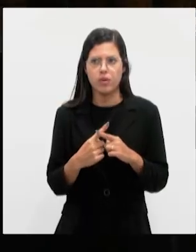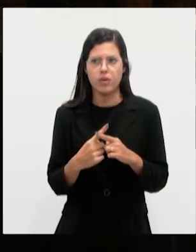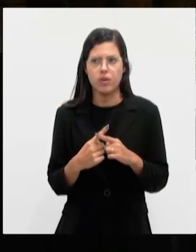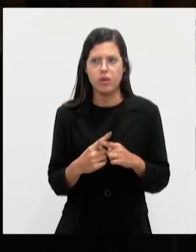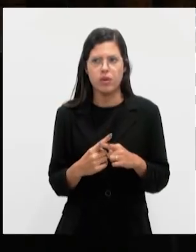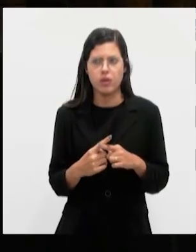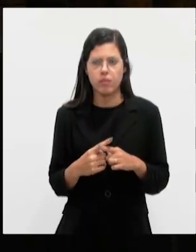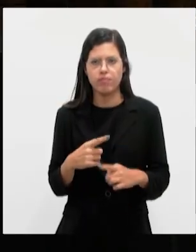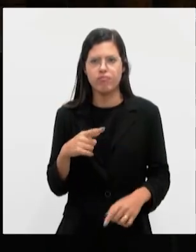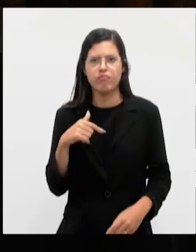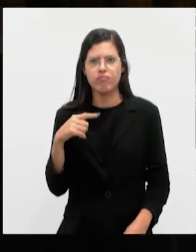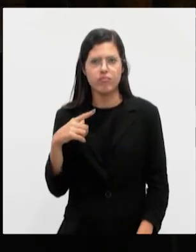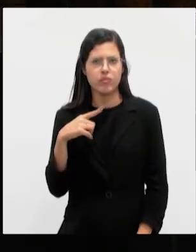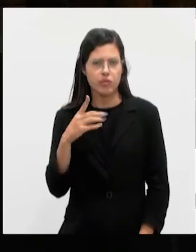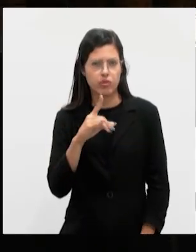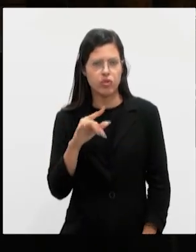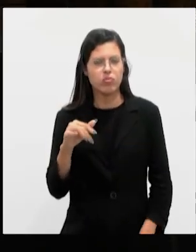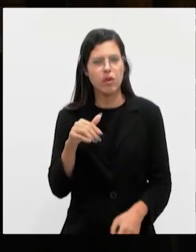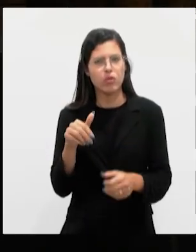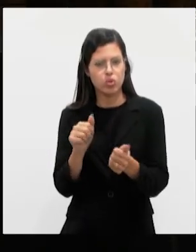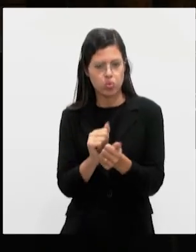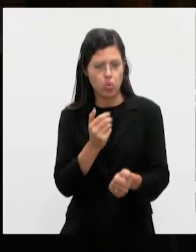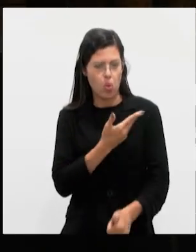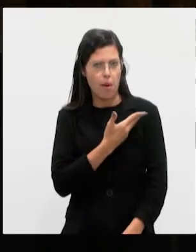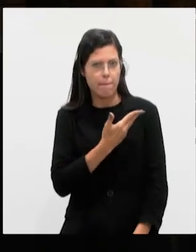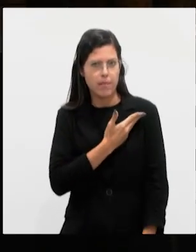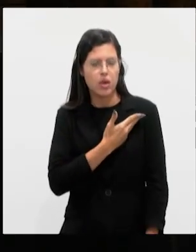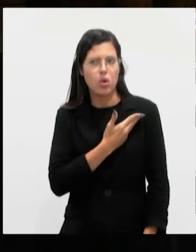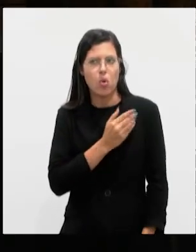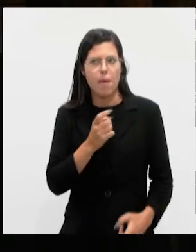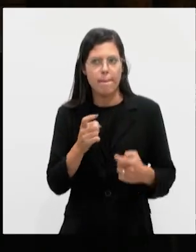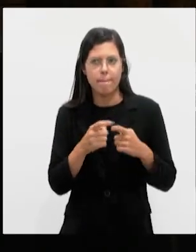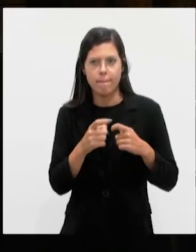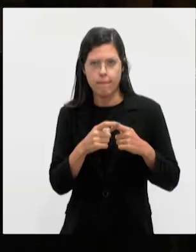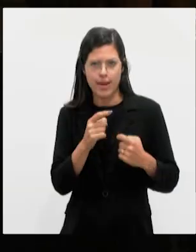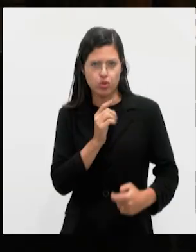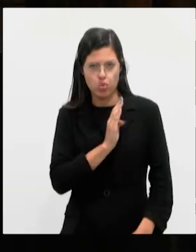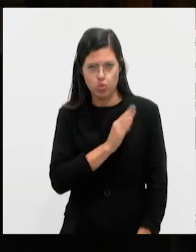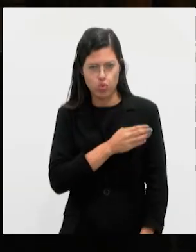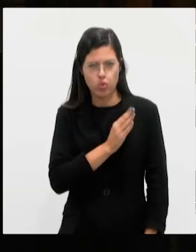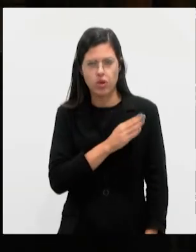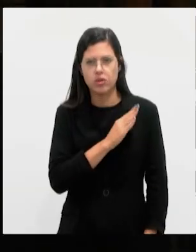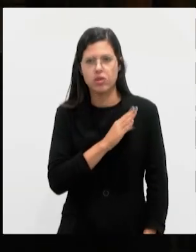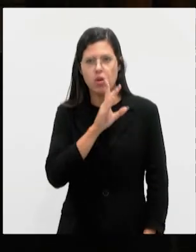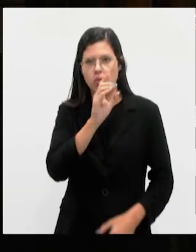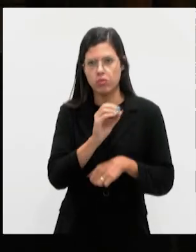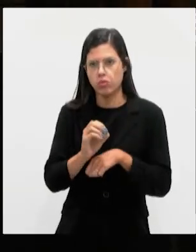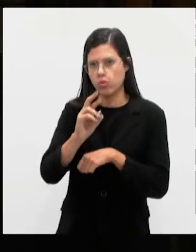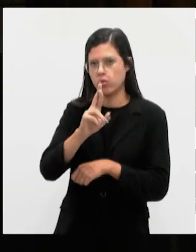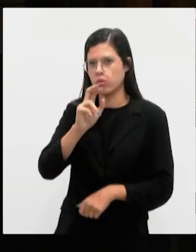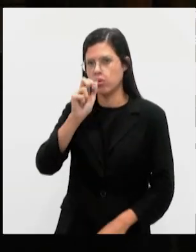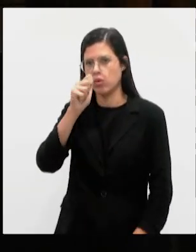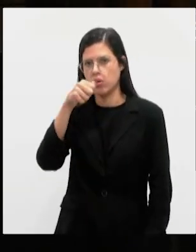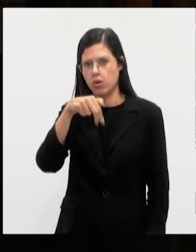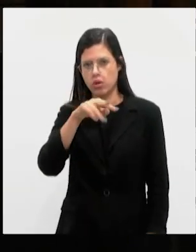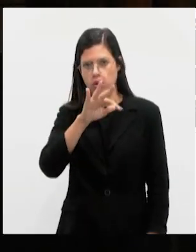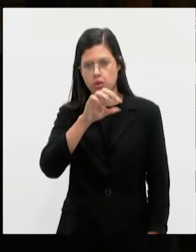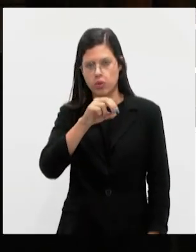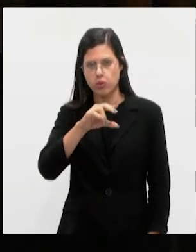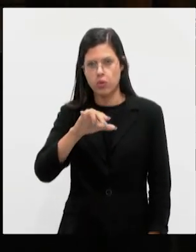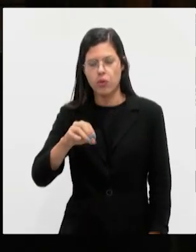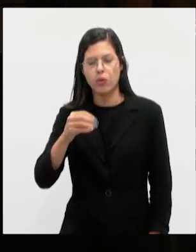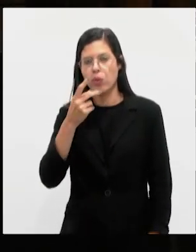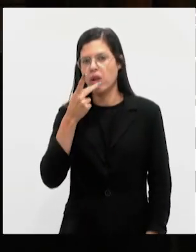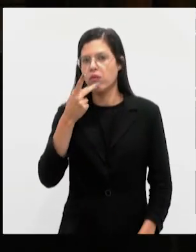um cardiologista, um amigo, Dr. Luiz Antônio Campos, e ele estava falando que ali na rua